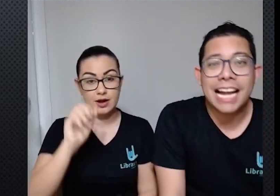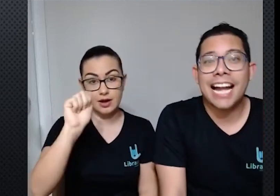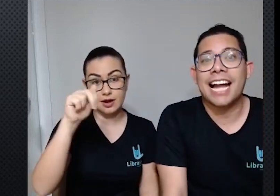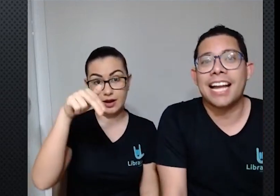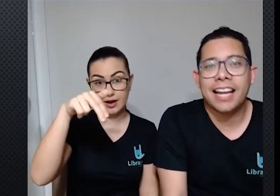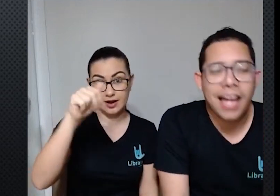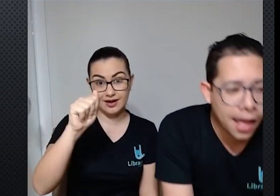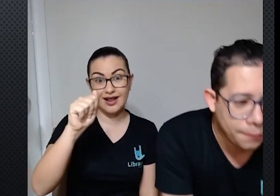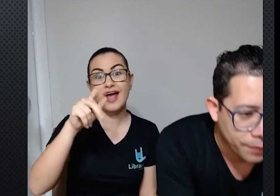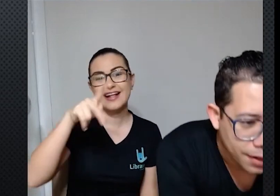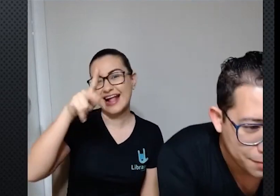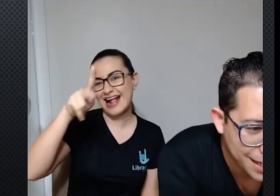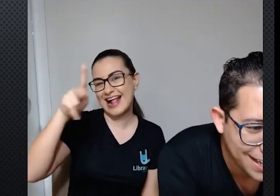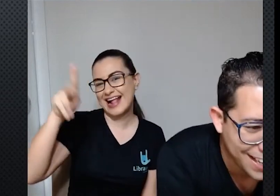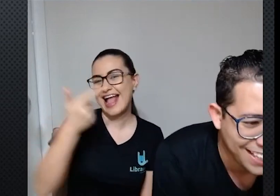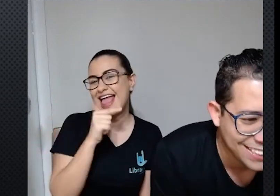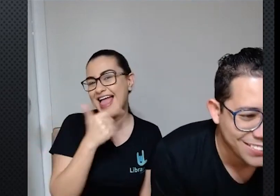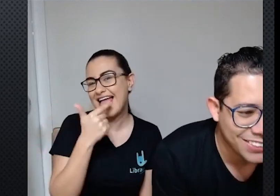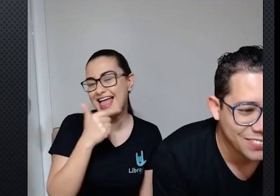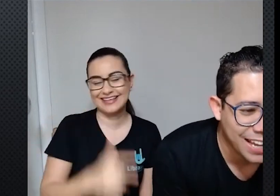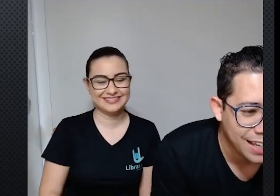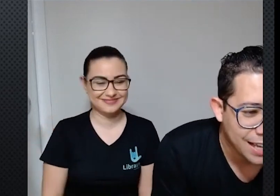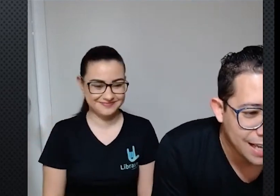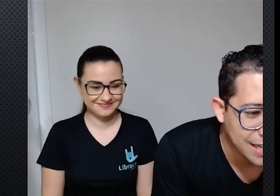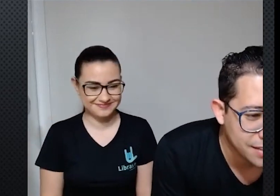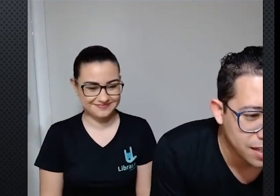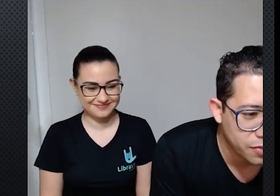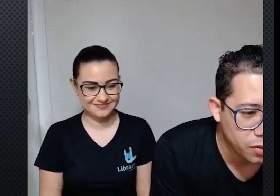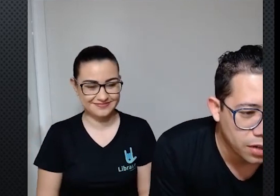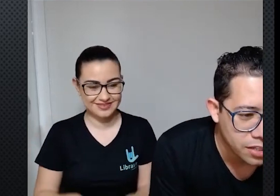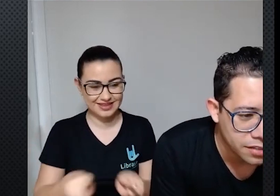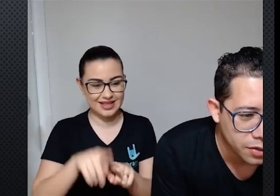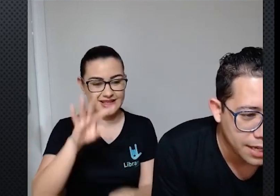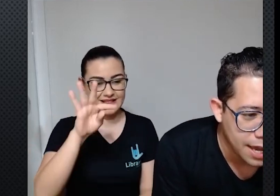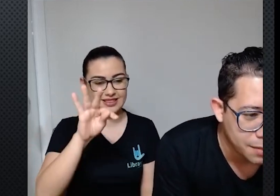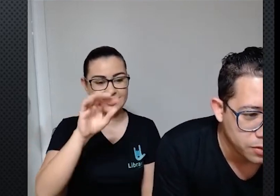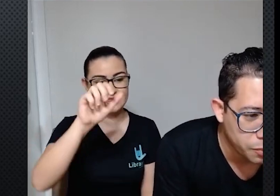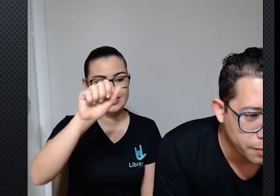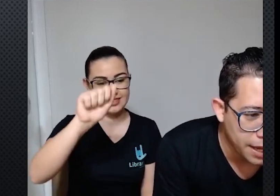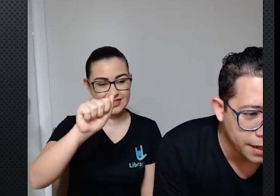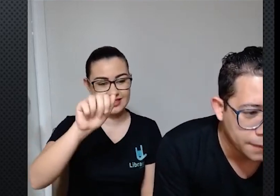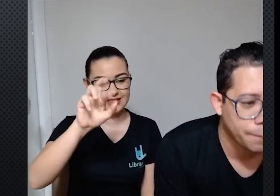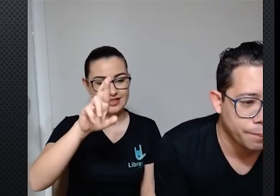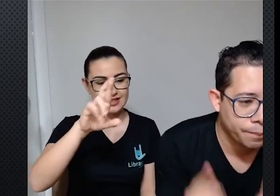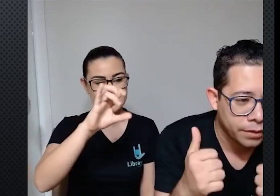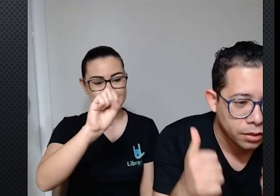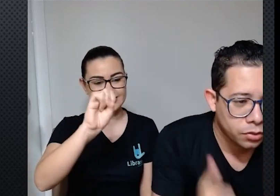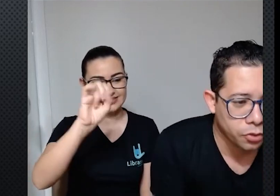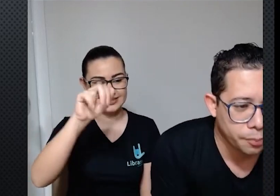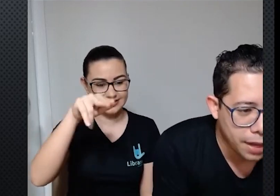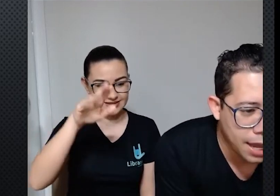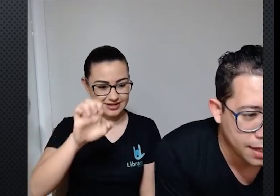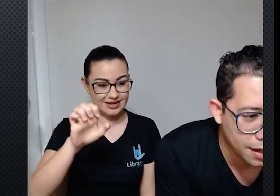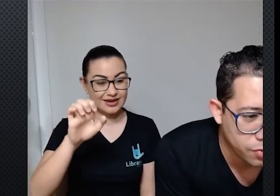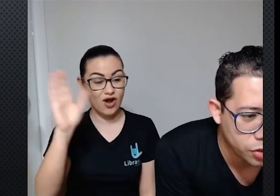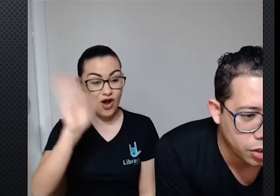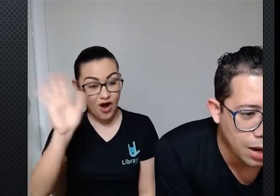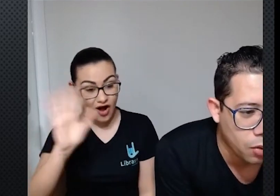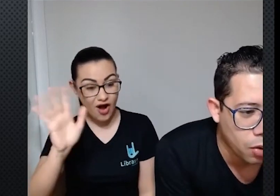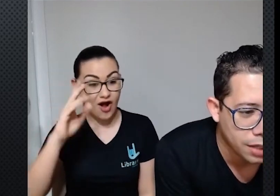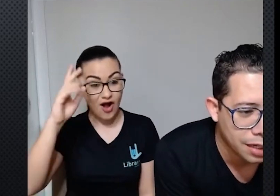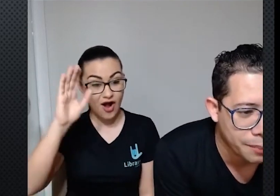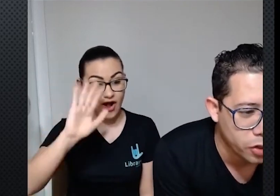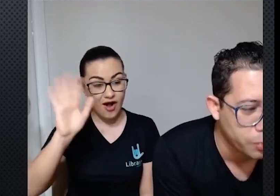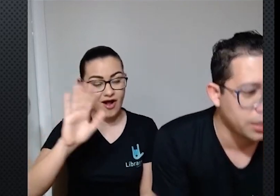disse kkkkkk. Beleza, muito bem. A Tarciane falou lá, Gesiel e Kerima, tudo bem? Tudo bem. Ela falou que